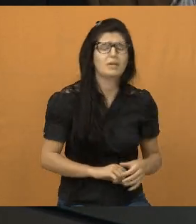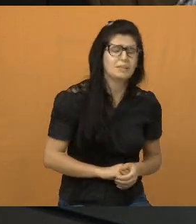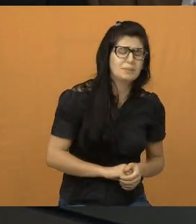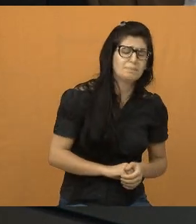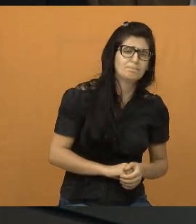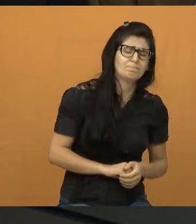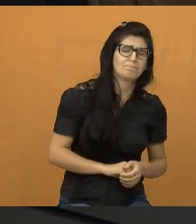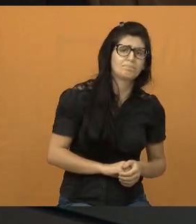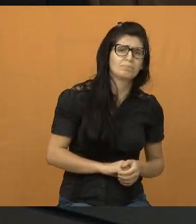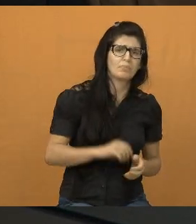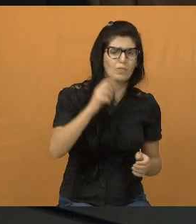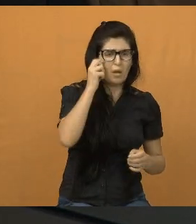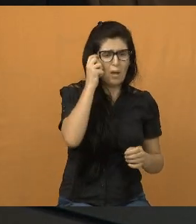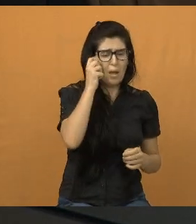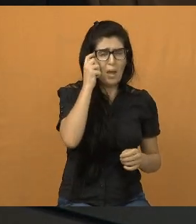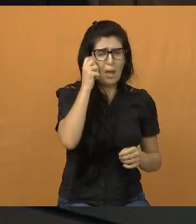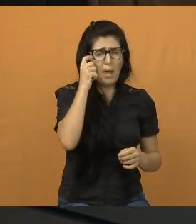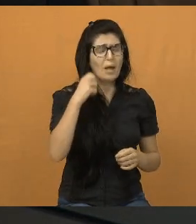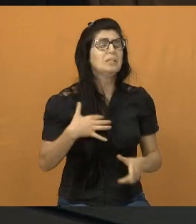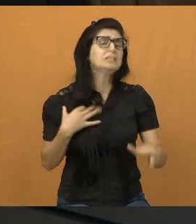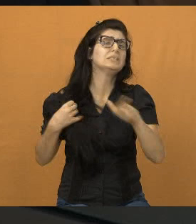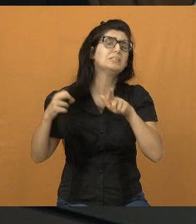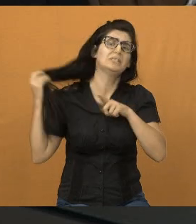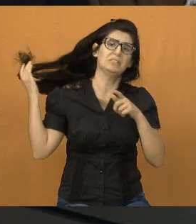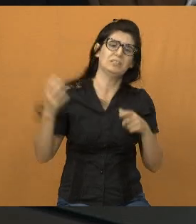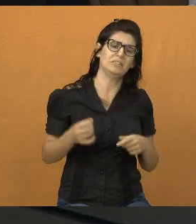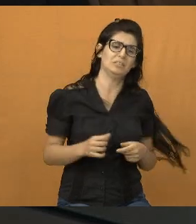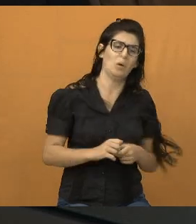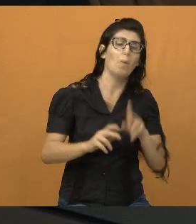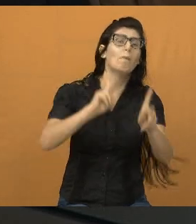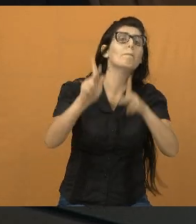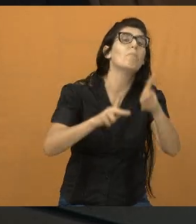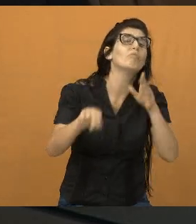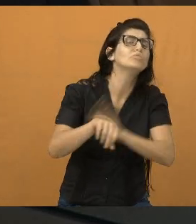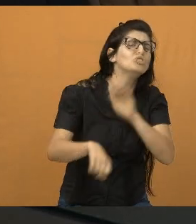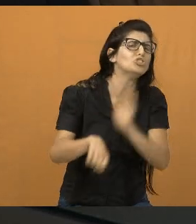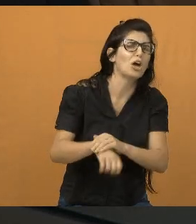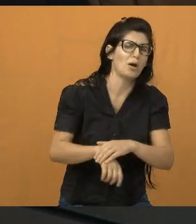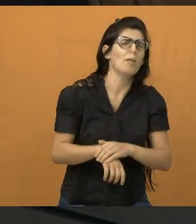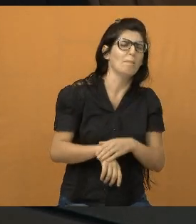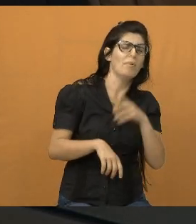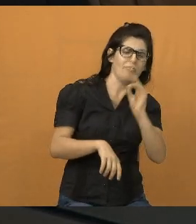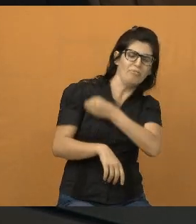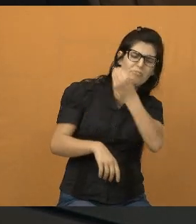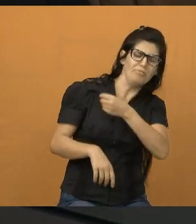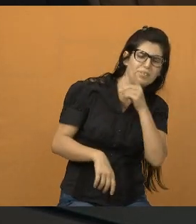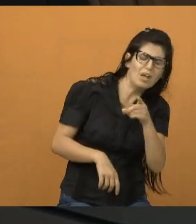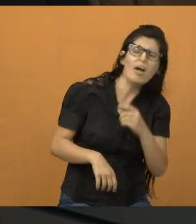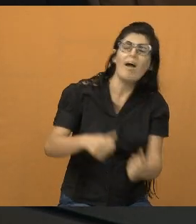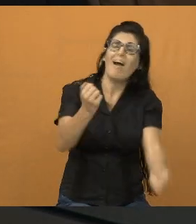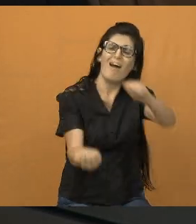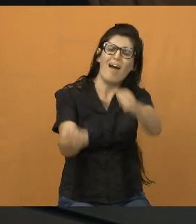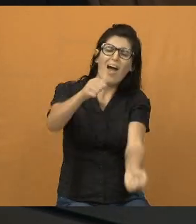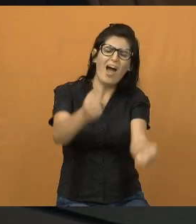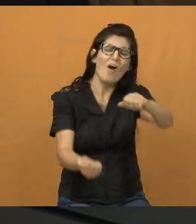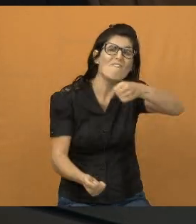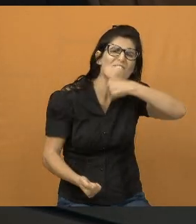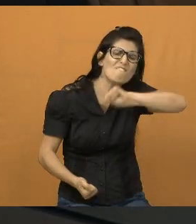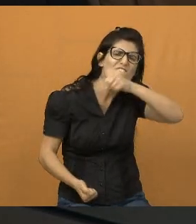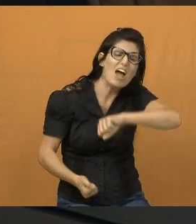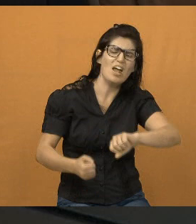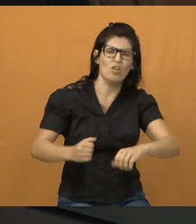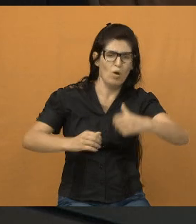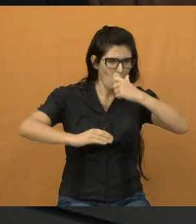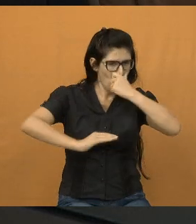E aí, tem carro ao lado, isso a população chama lá para ver, tem carro ao lado, velho, cheio de